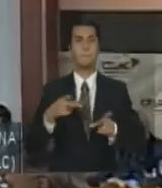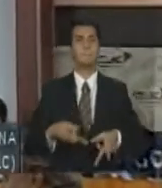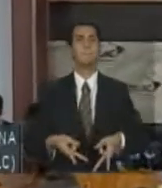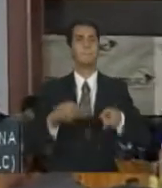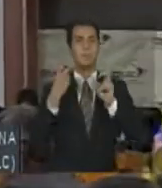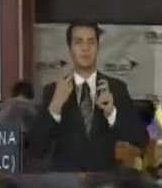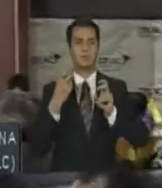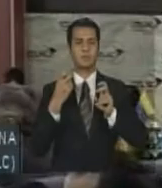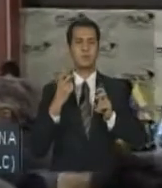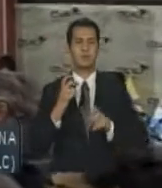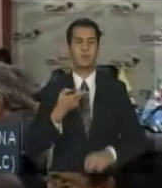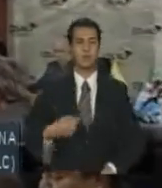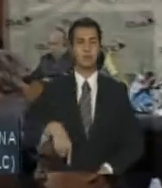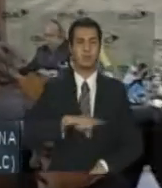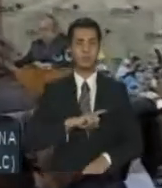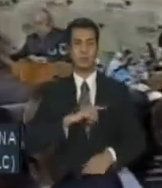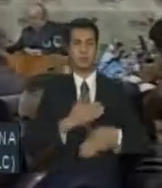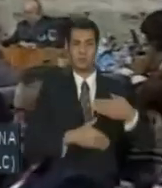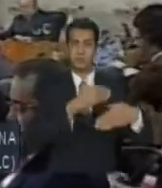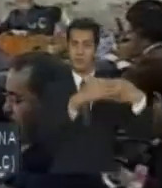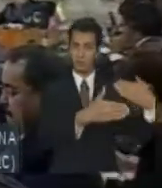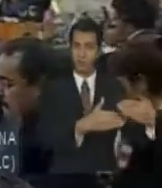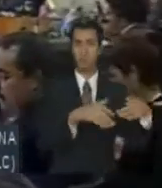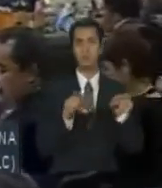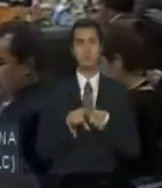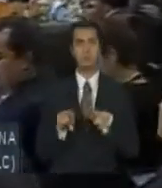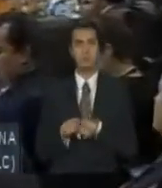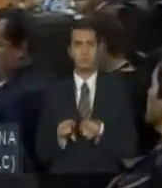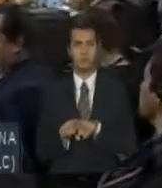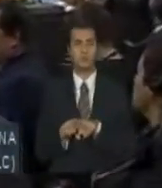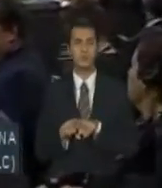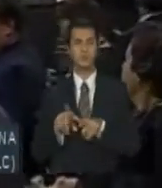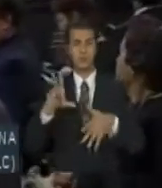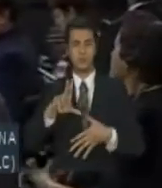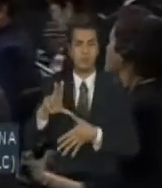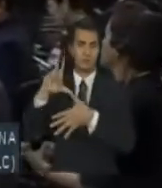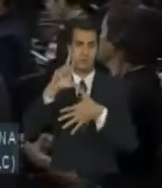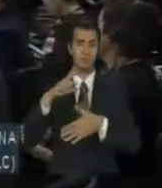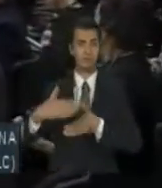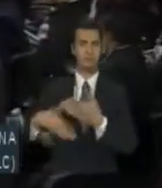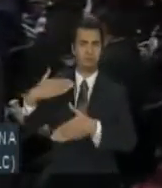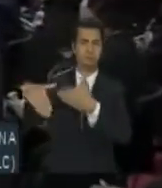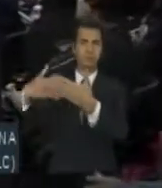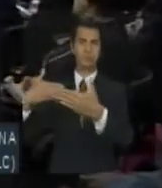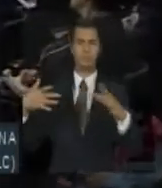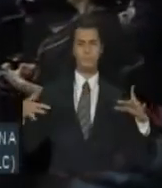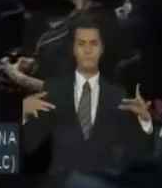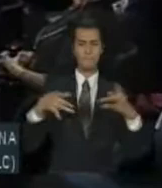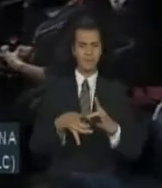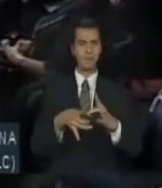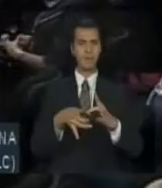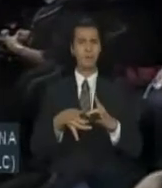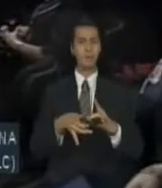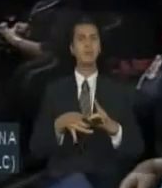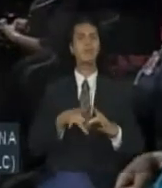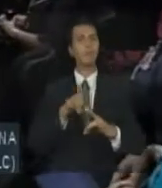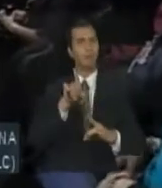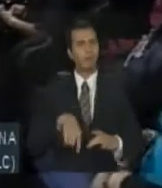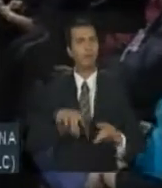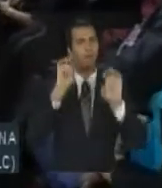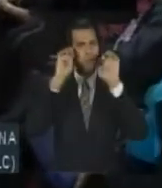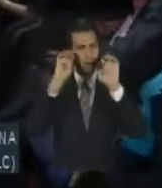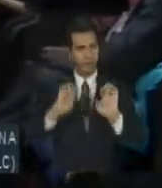associar nosso desenvolvimento ao desenvolvimento da América Latina, além de um imperativo